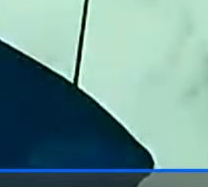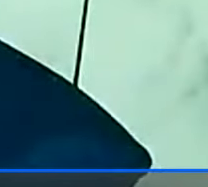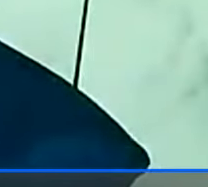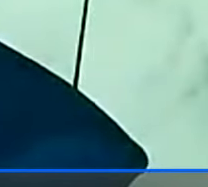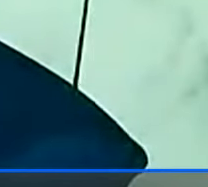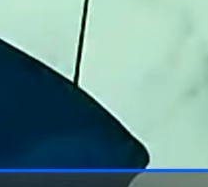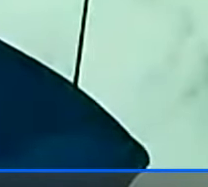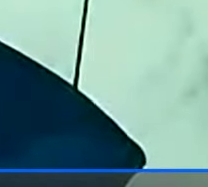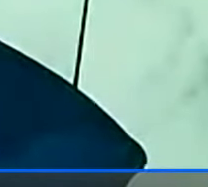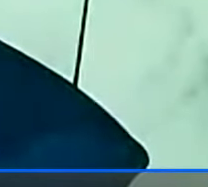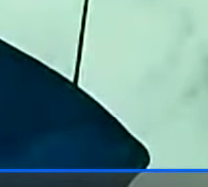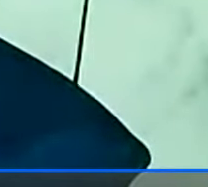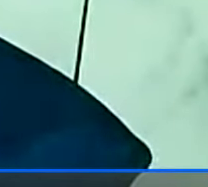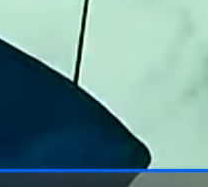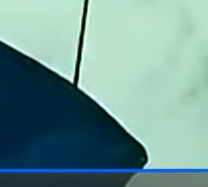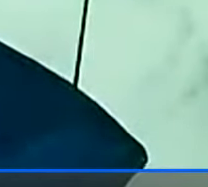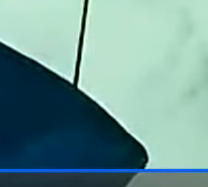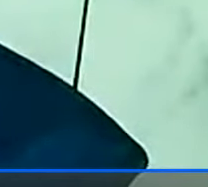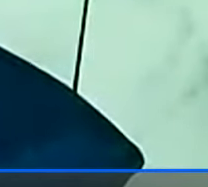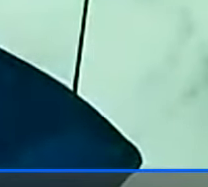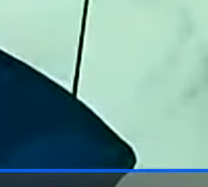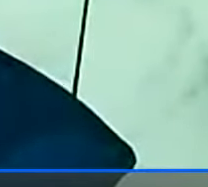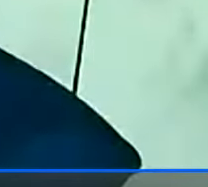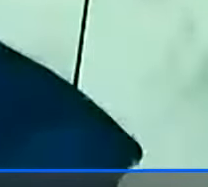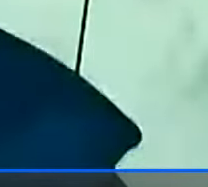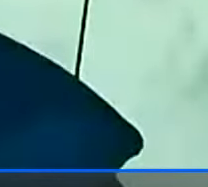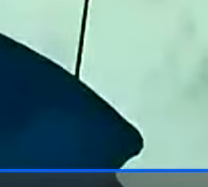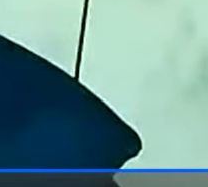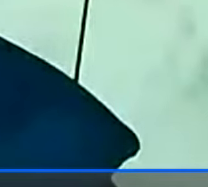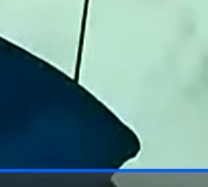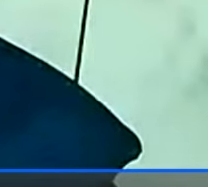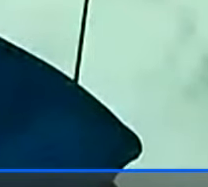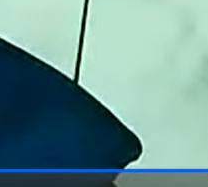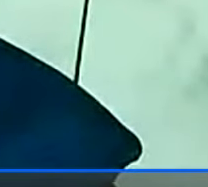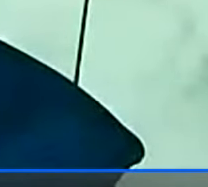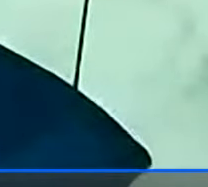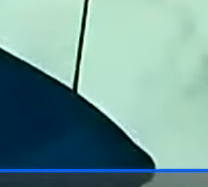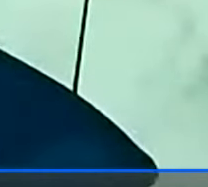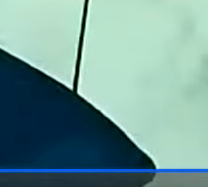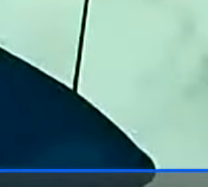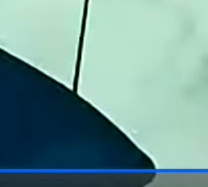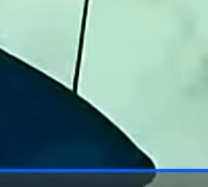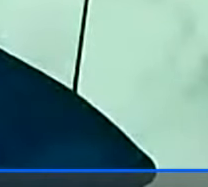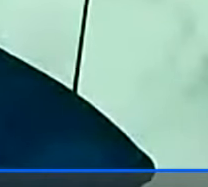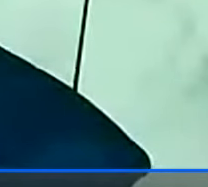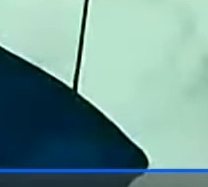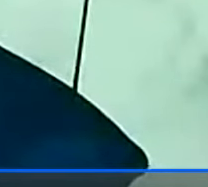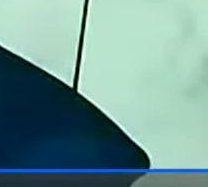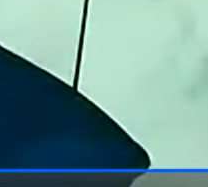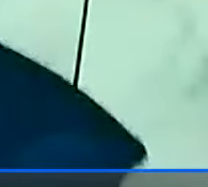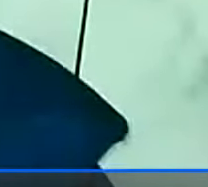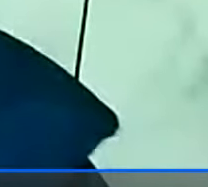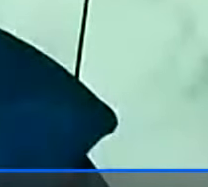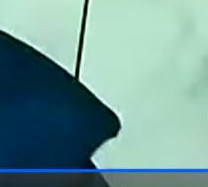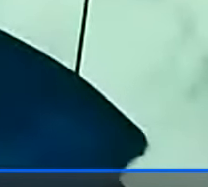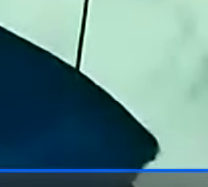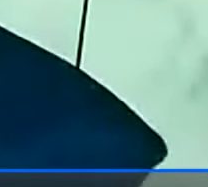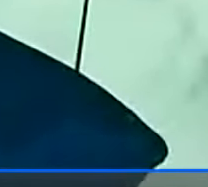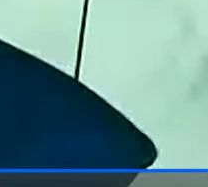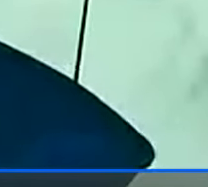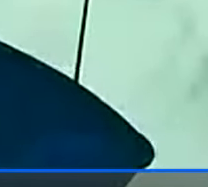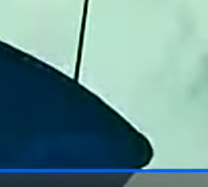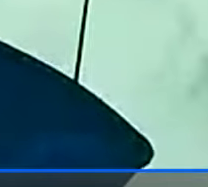passado, já está sendo avaliado. Mas é importante também, antes de